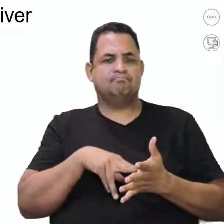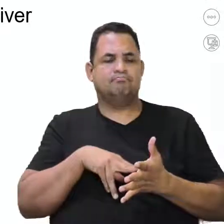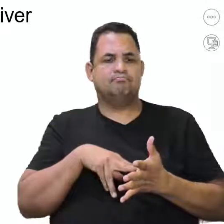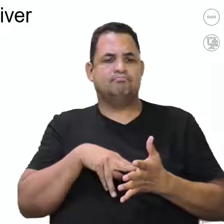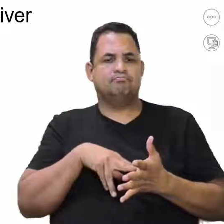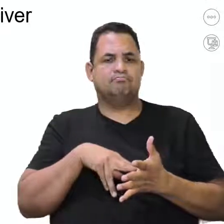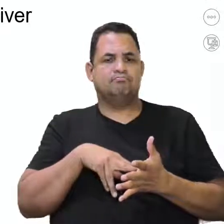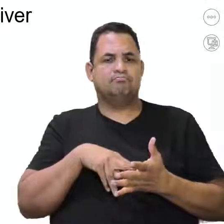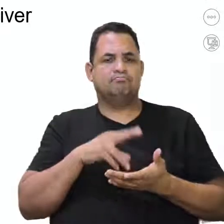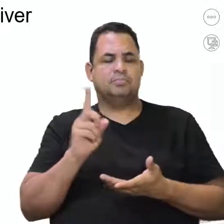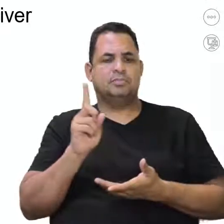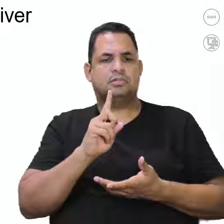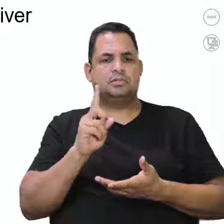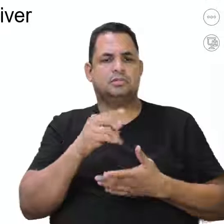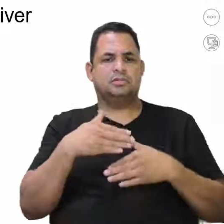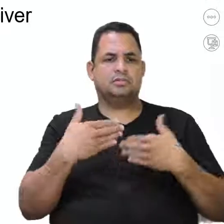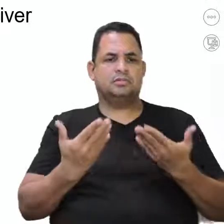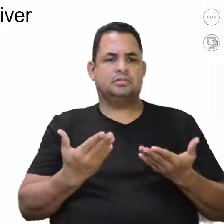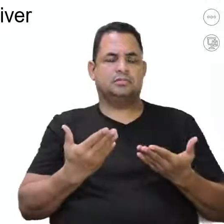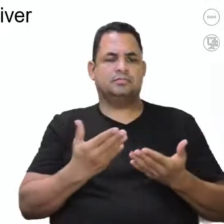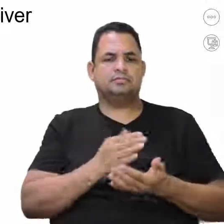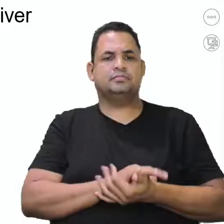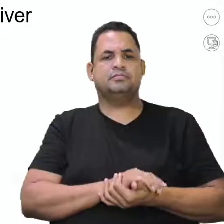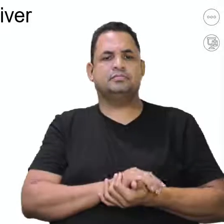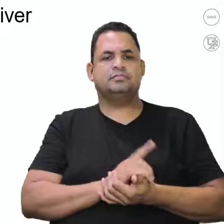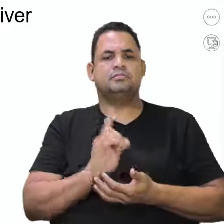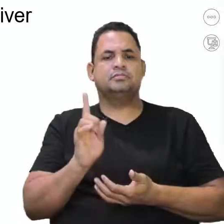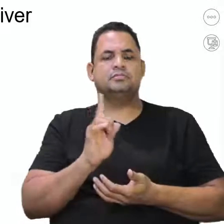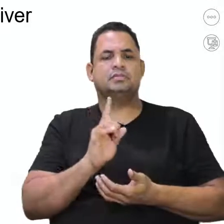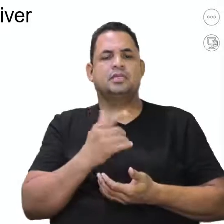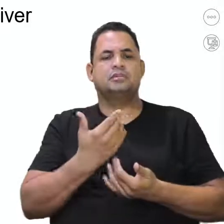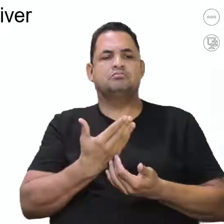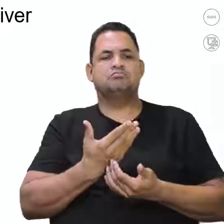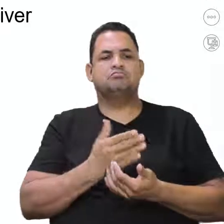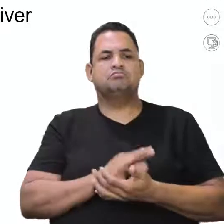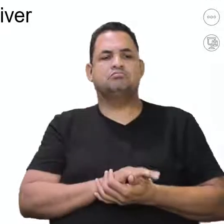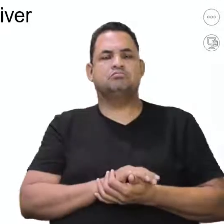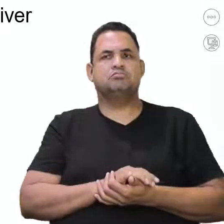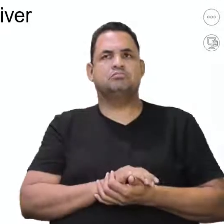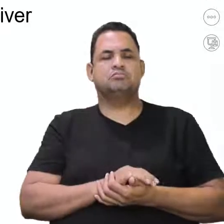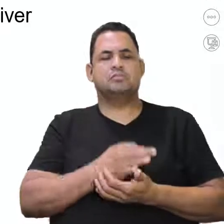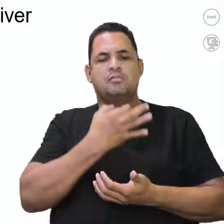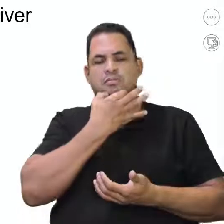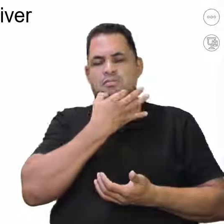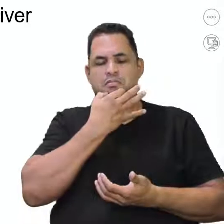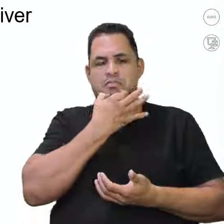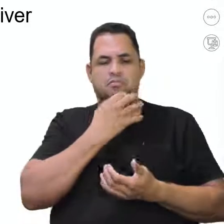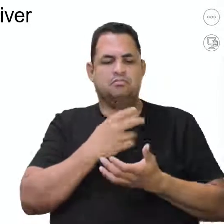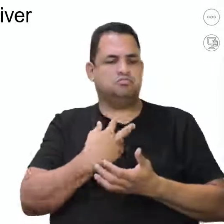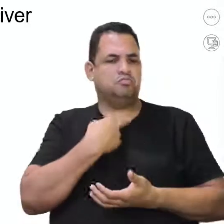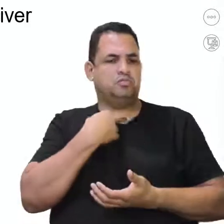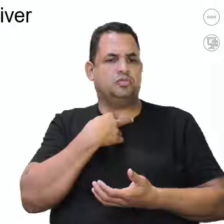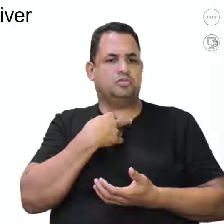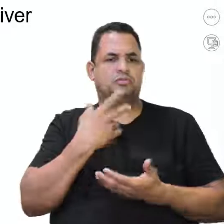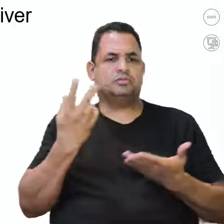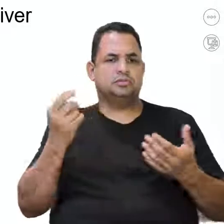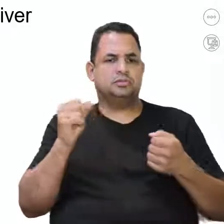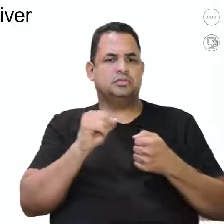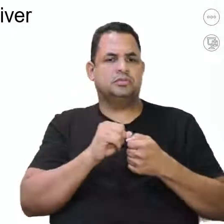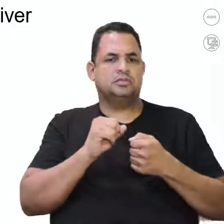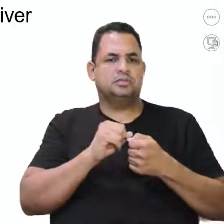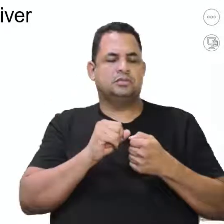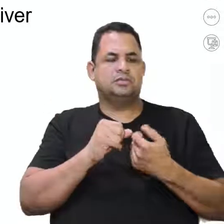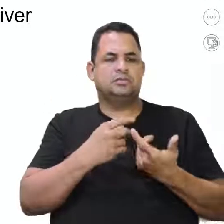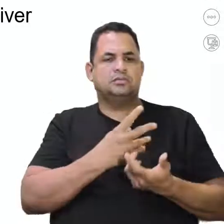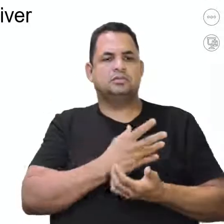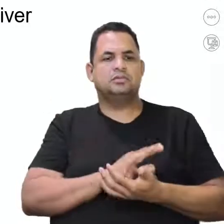algo de negação, né? De negação. Então, não nenhuma. Em inglês eu não posso fazer isso. Eu não posso chegar aqui